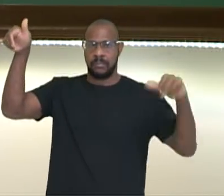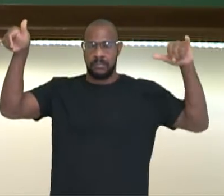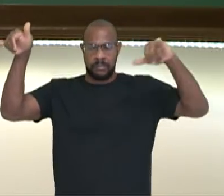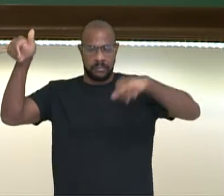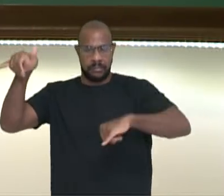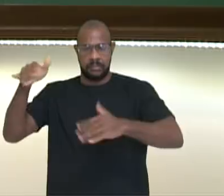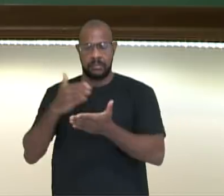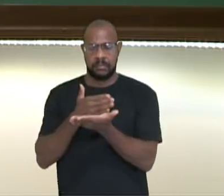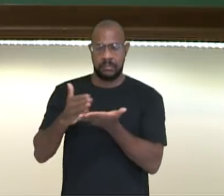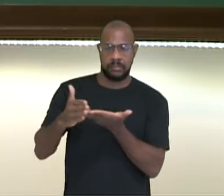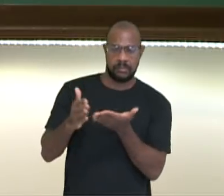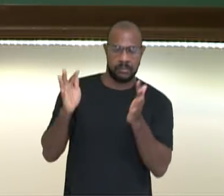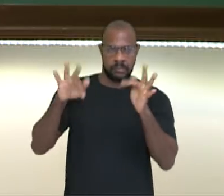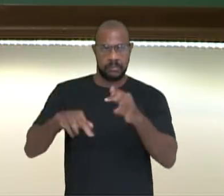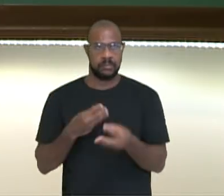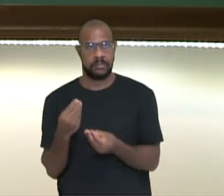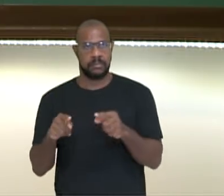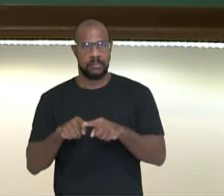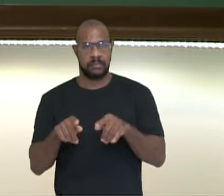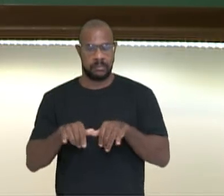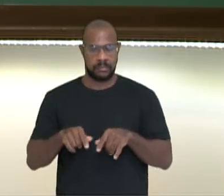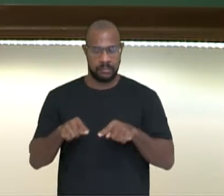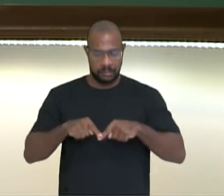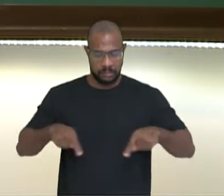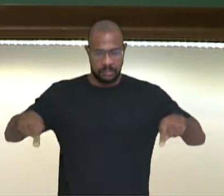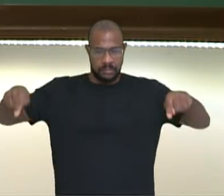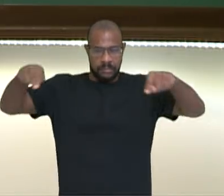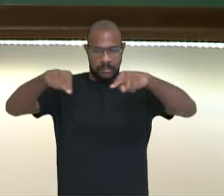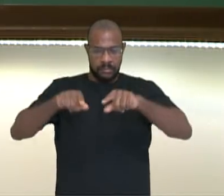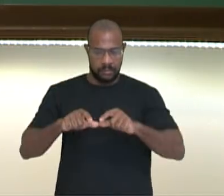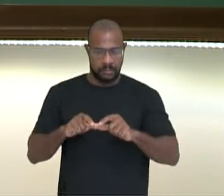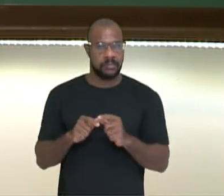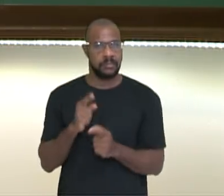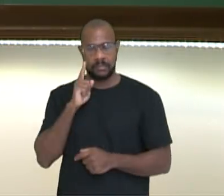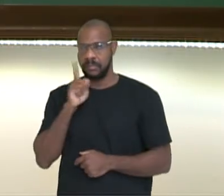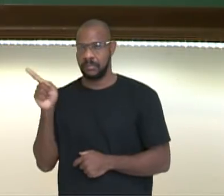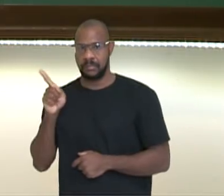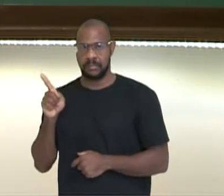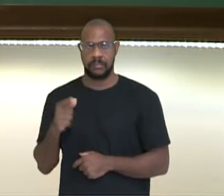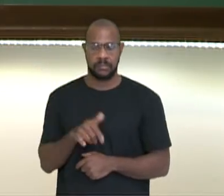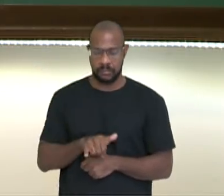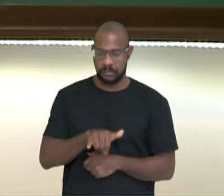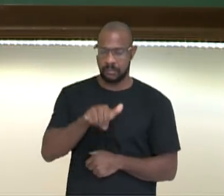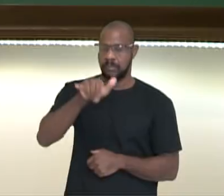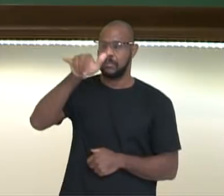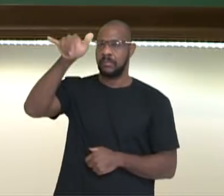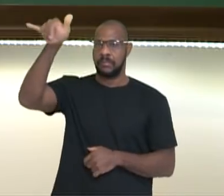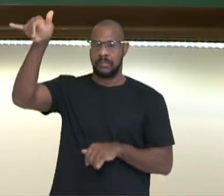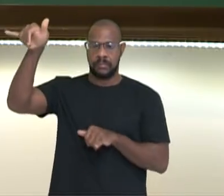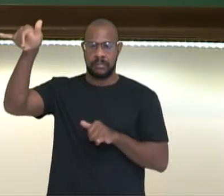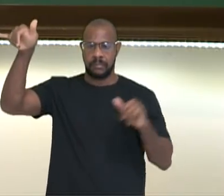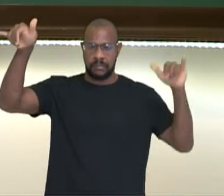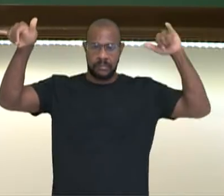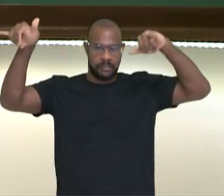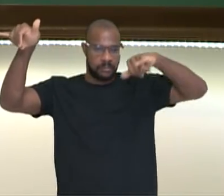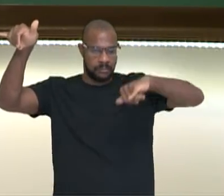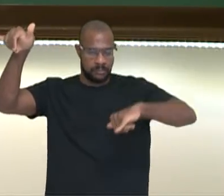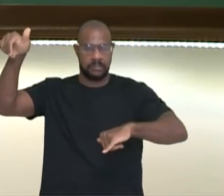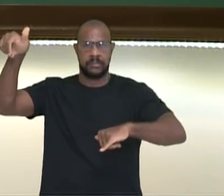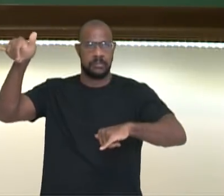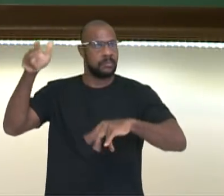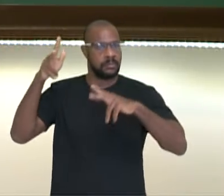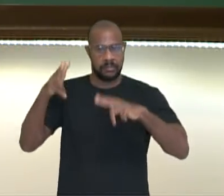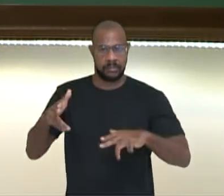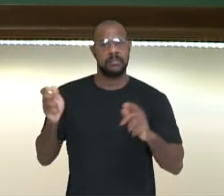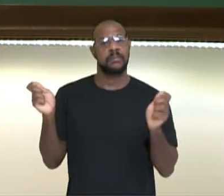fim. Nessa pista, como ela é circular, um avião pode estar decolando e o outro pousando ao mesmo tempo. Então fica a